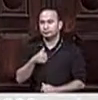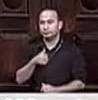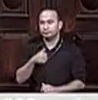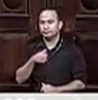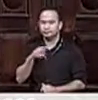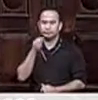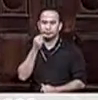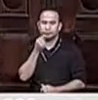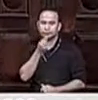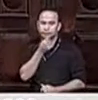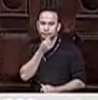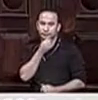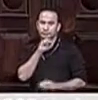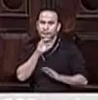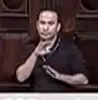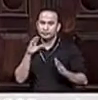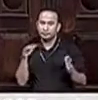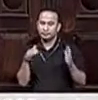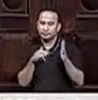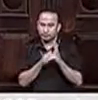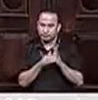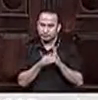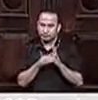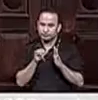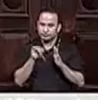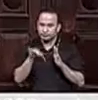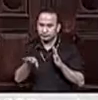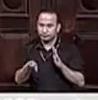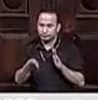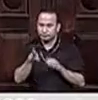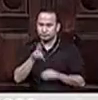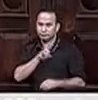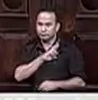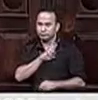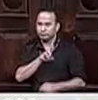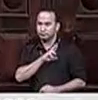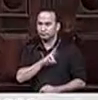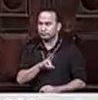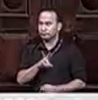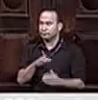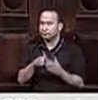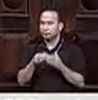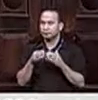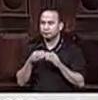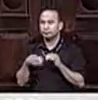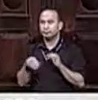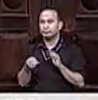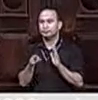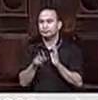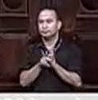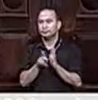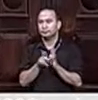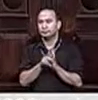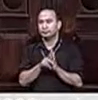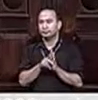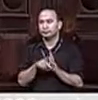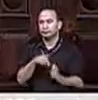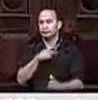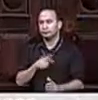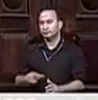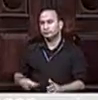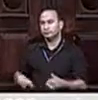até. Mas que se o relator, que pede pauta ao presidente, pedir amanhã,